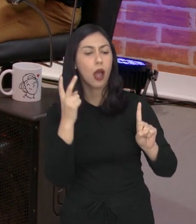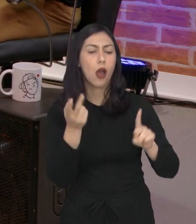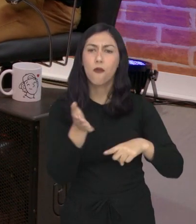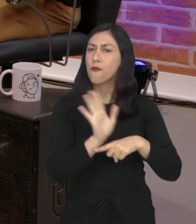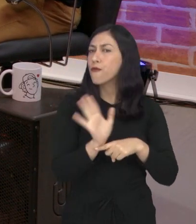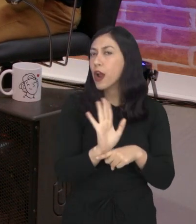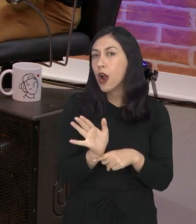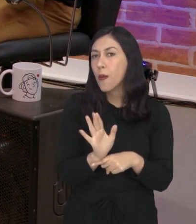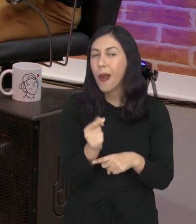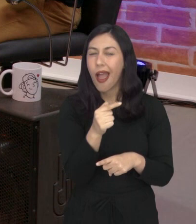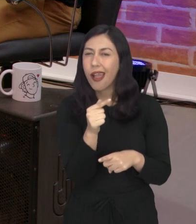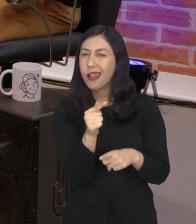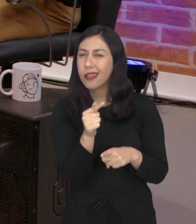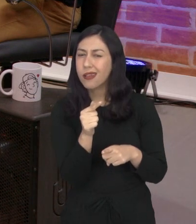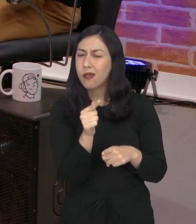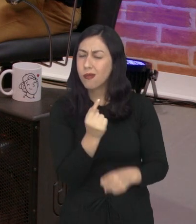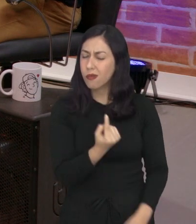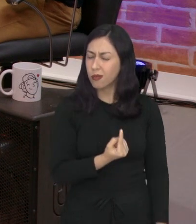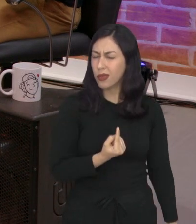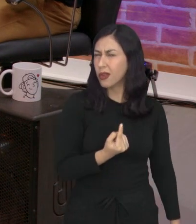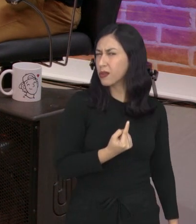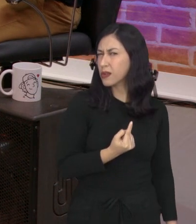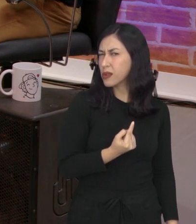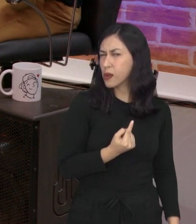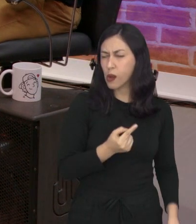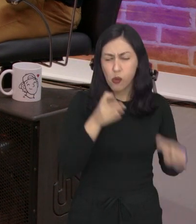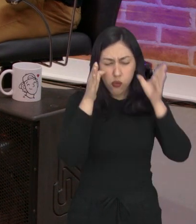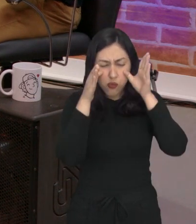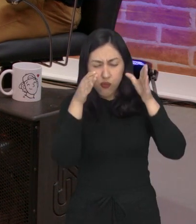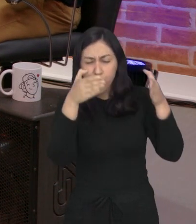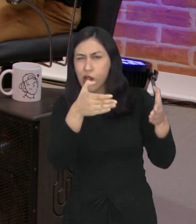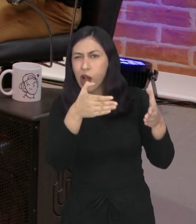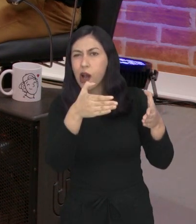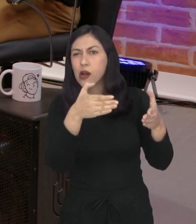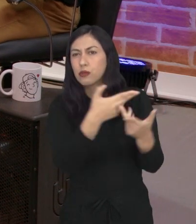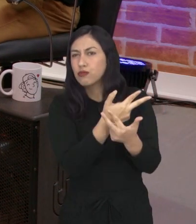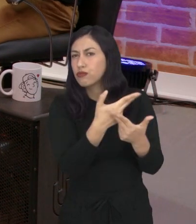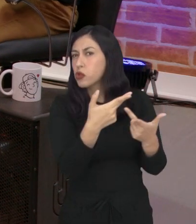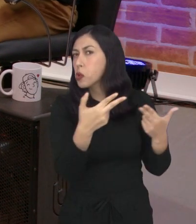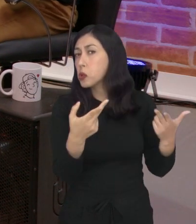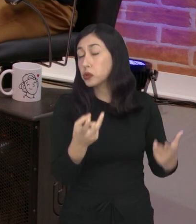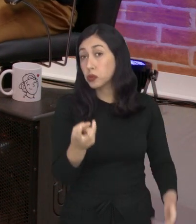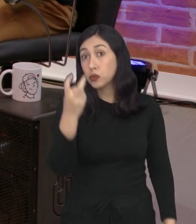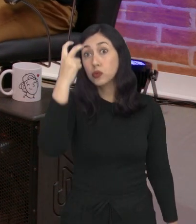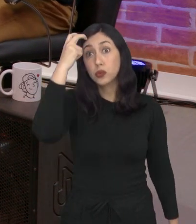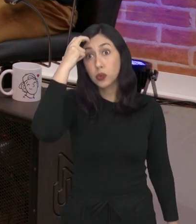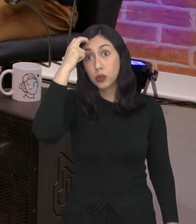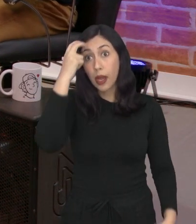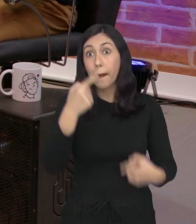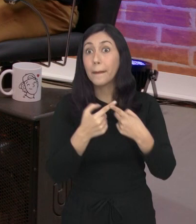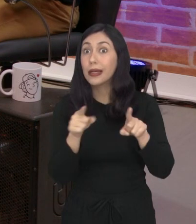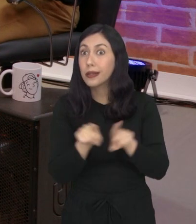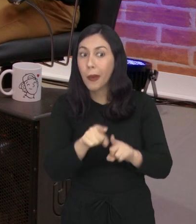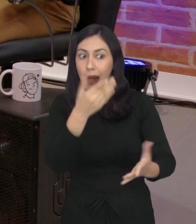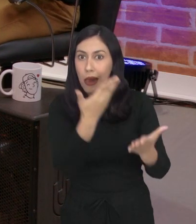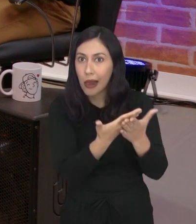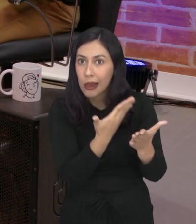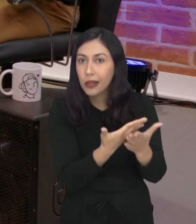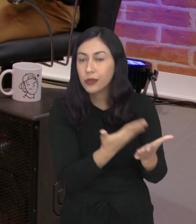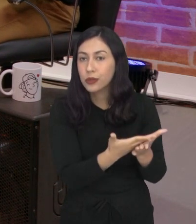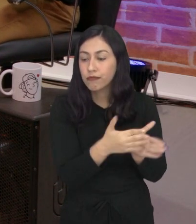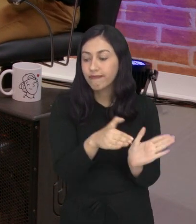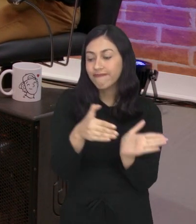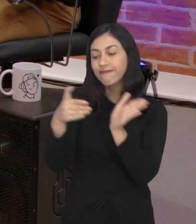falando, do filme, é aquele cara assim, mais recluso, que acaba ficando muito focado nesse mundo mais assim, da cultura também, mas é mais do